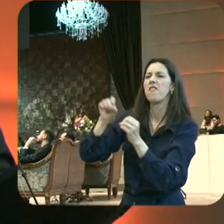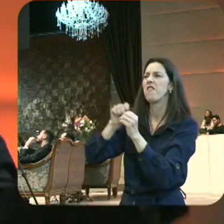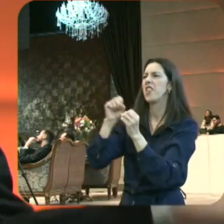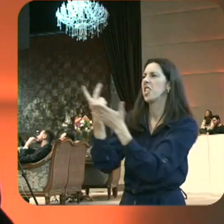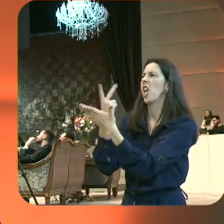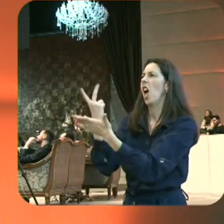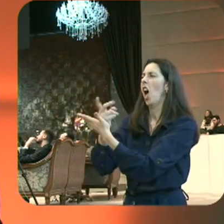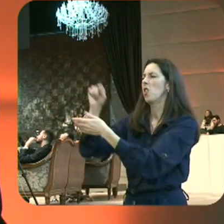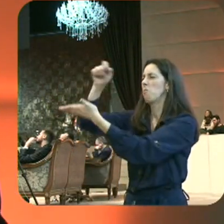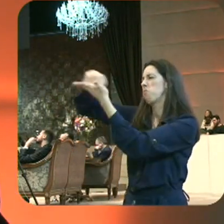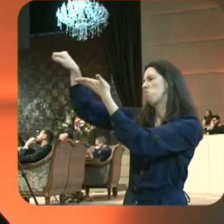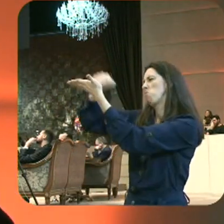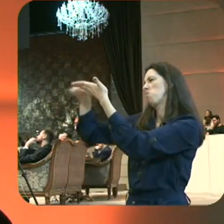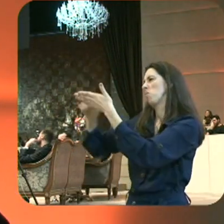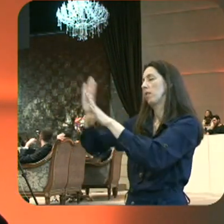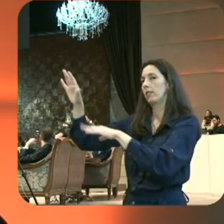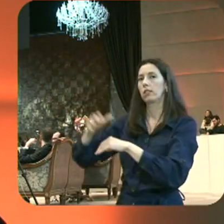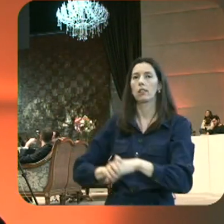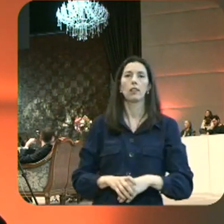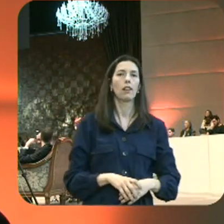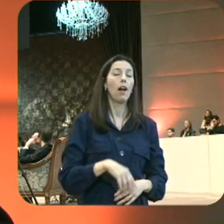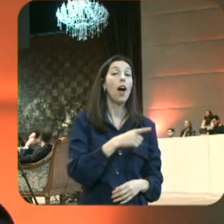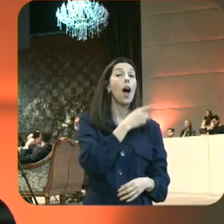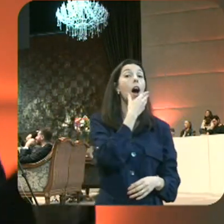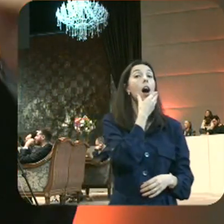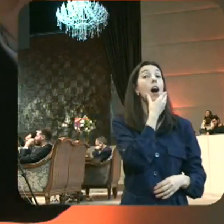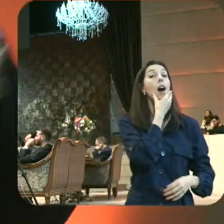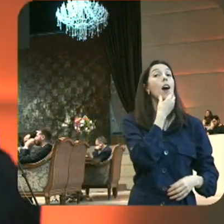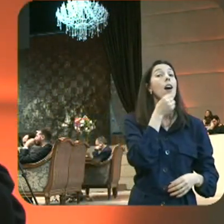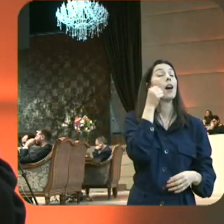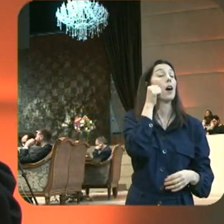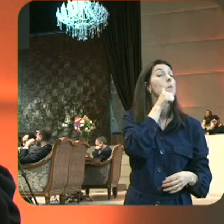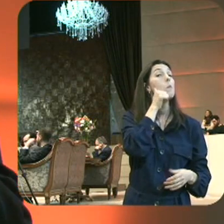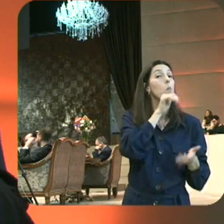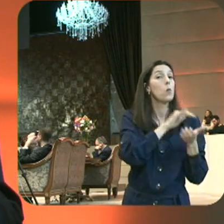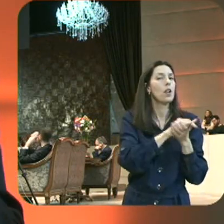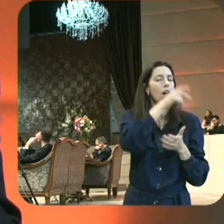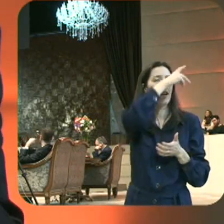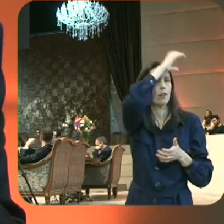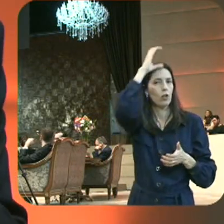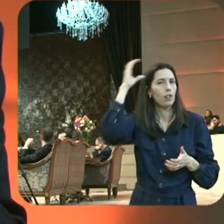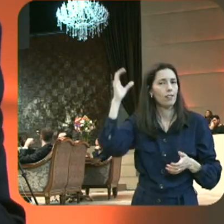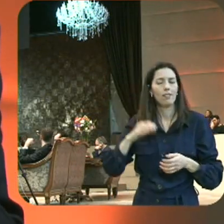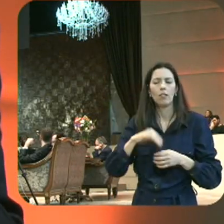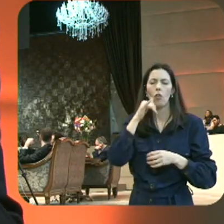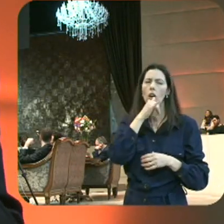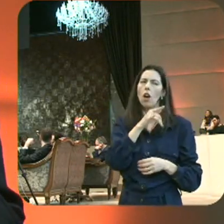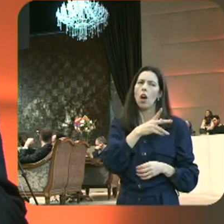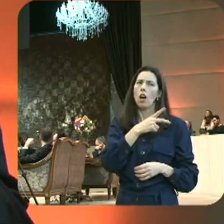Você depende de Deus, confia nele. Mas eu quero falar para você da raiva.